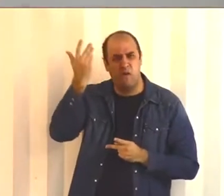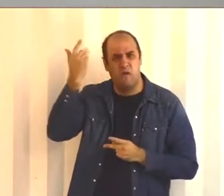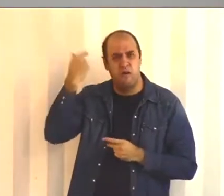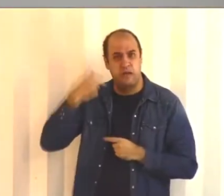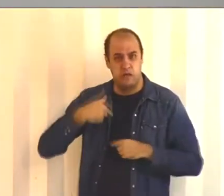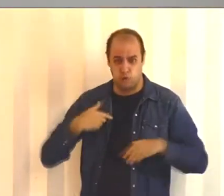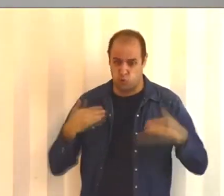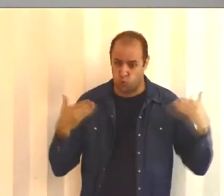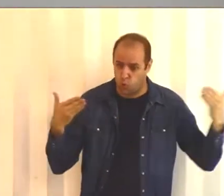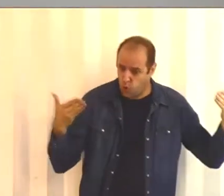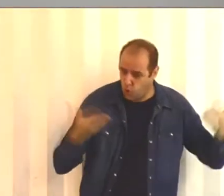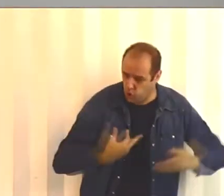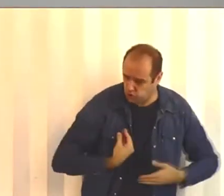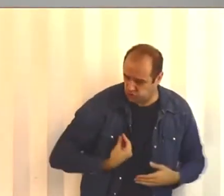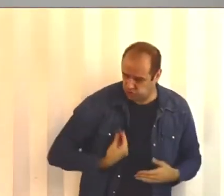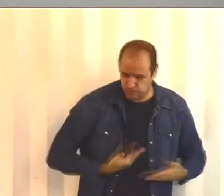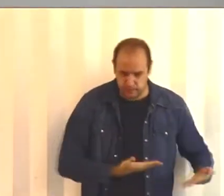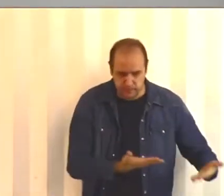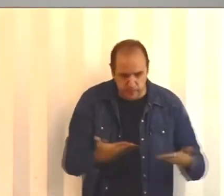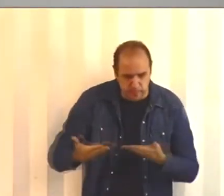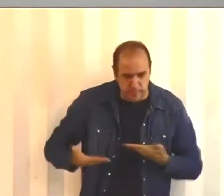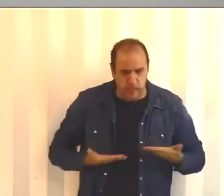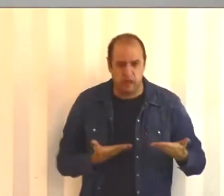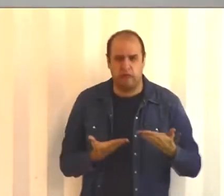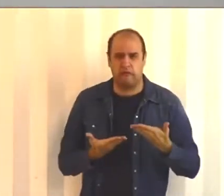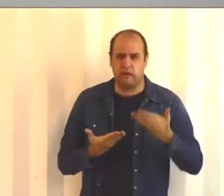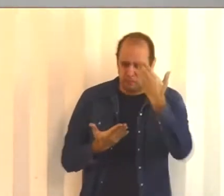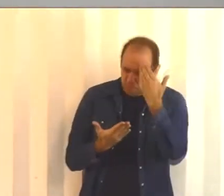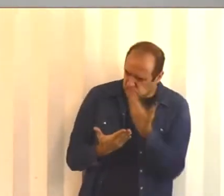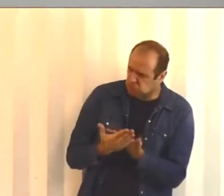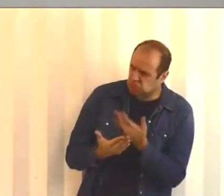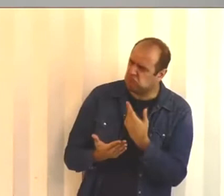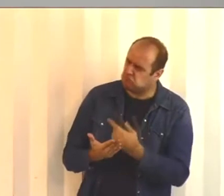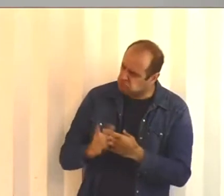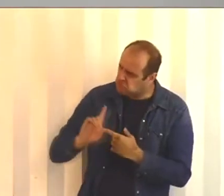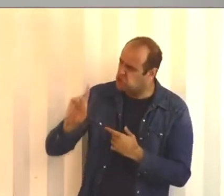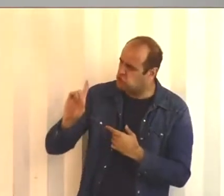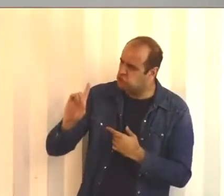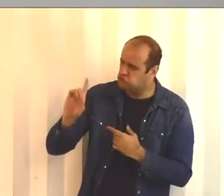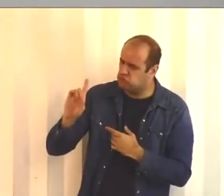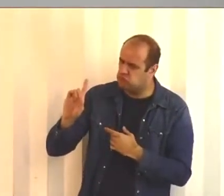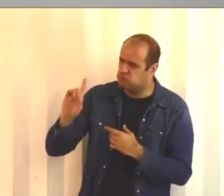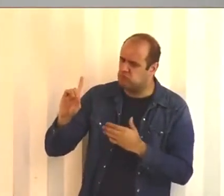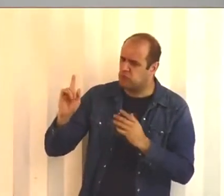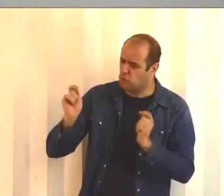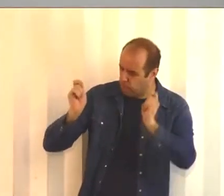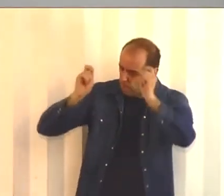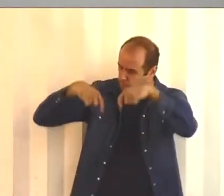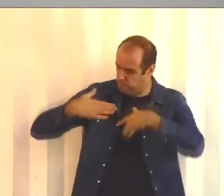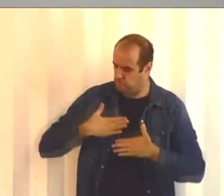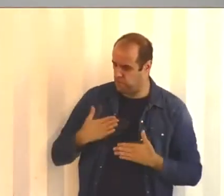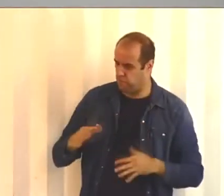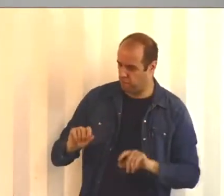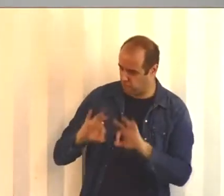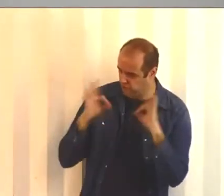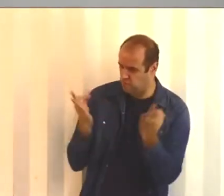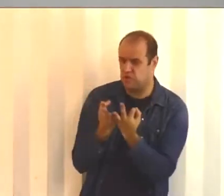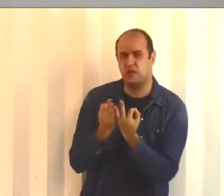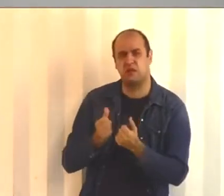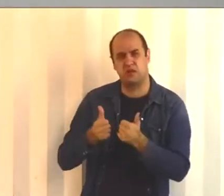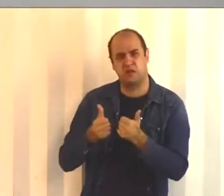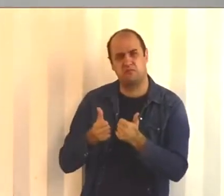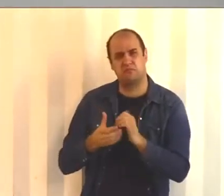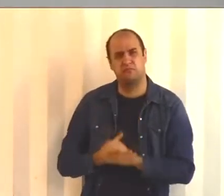Eu sou um ocidental. Eu posso crer que Deus é suficiente para a minha família?